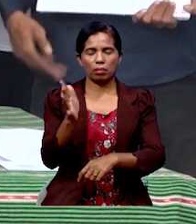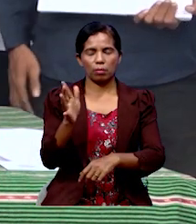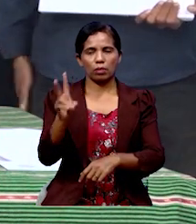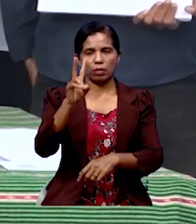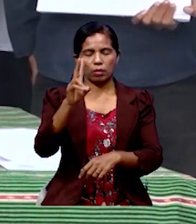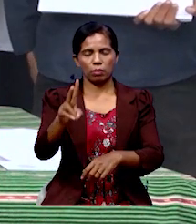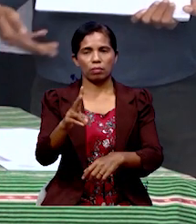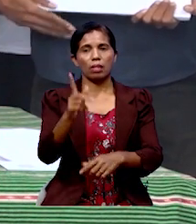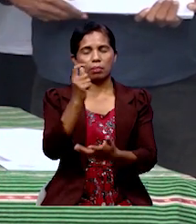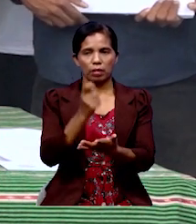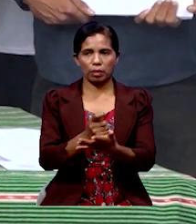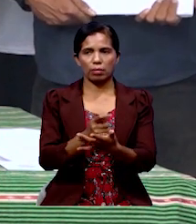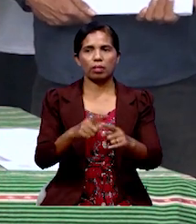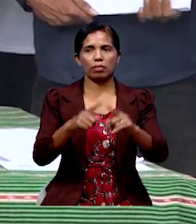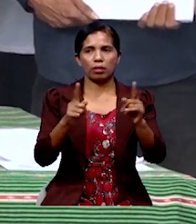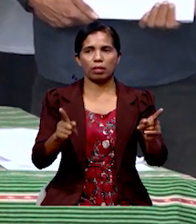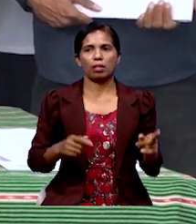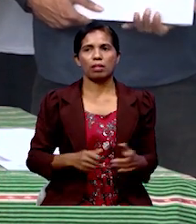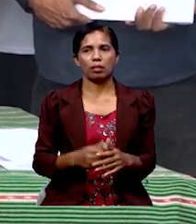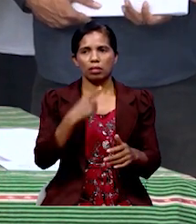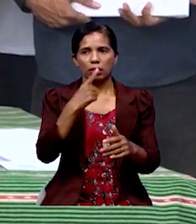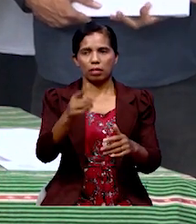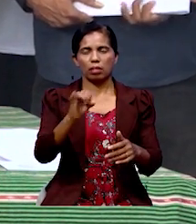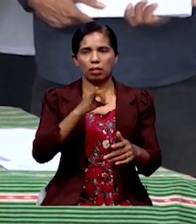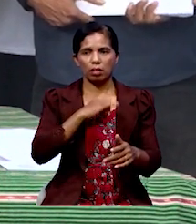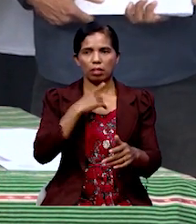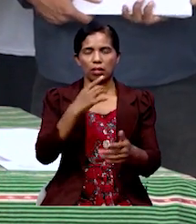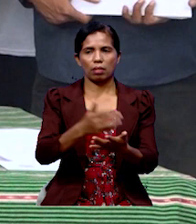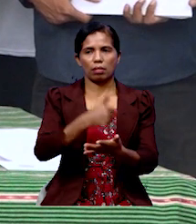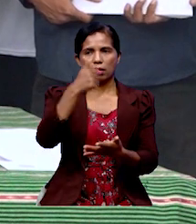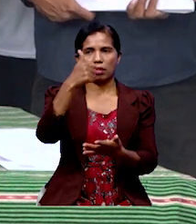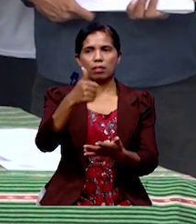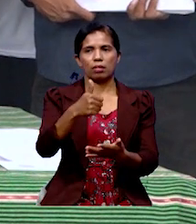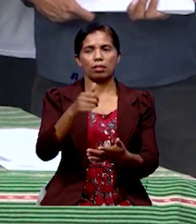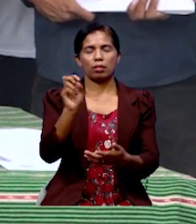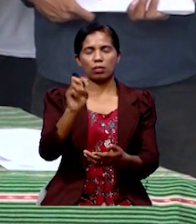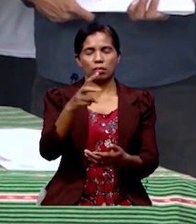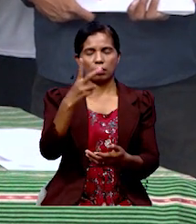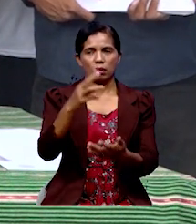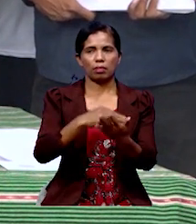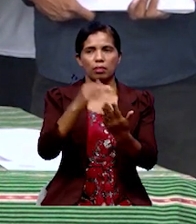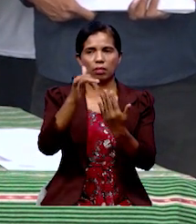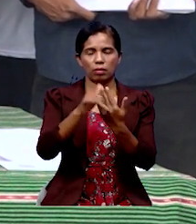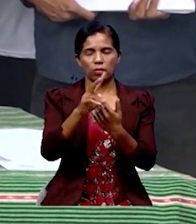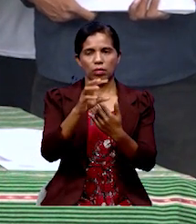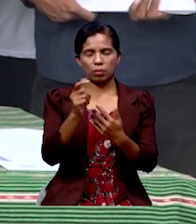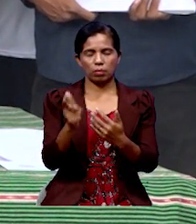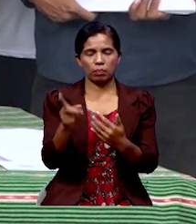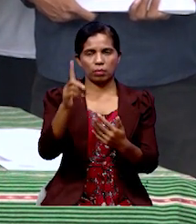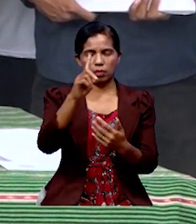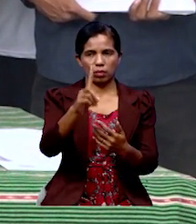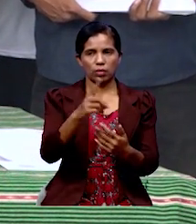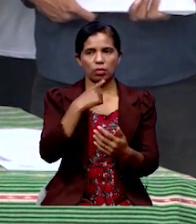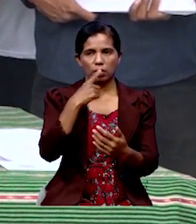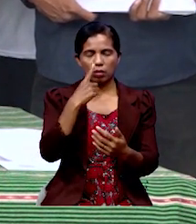52.600, né, foi indiferido. Alá com dia, sira requerido ao reo. Ao manan sira, e a 12 de maio 2022, homos